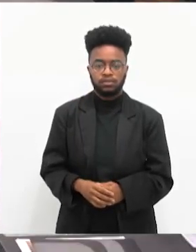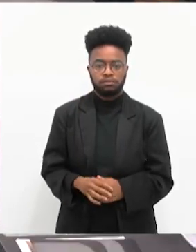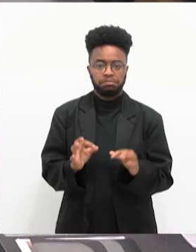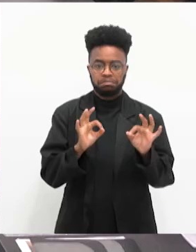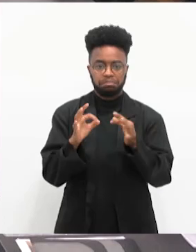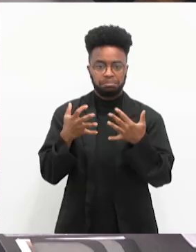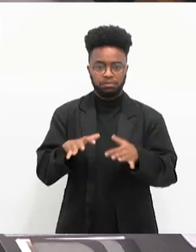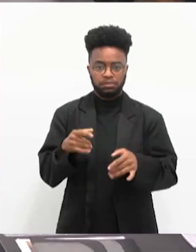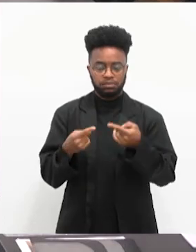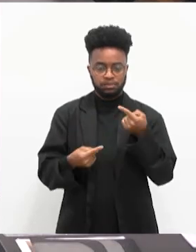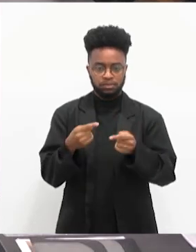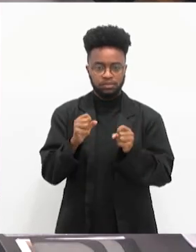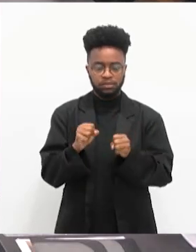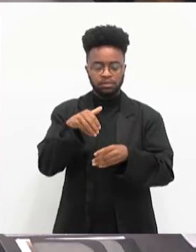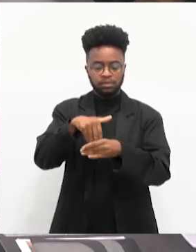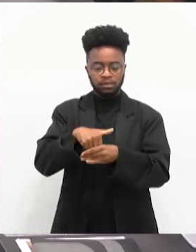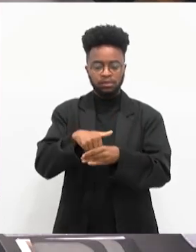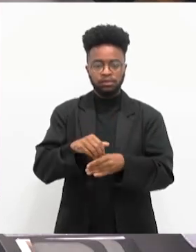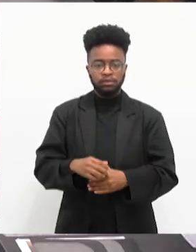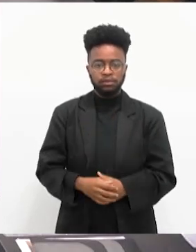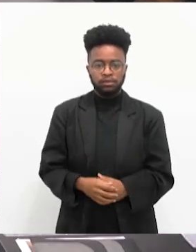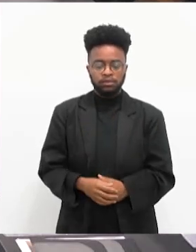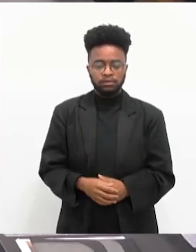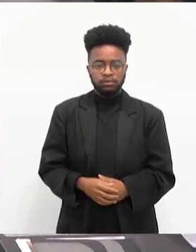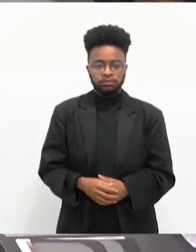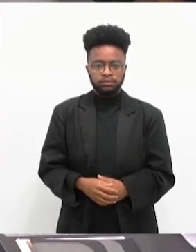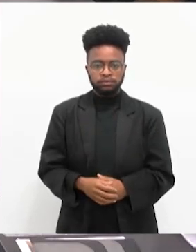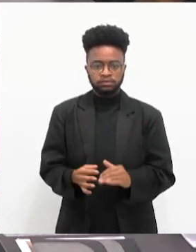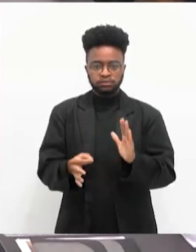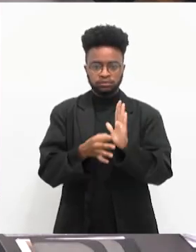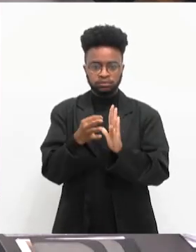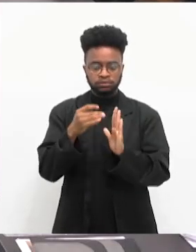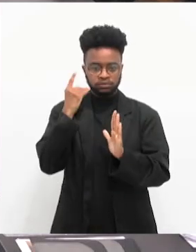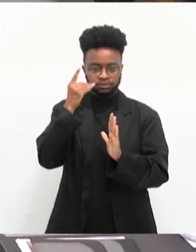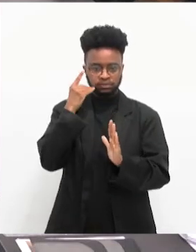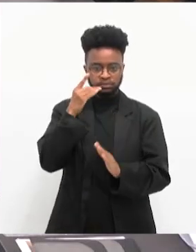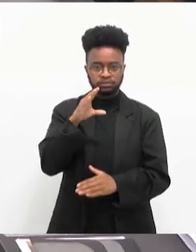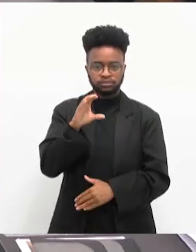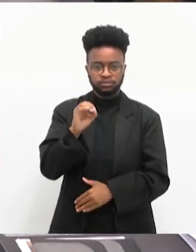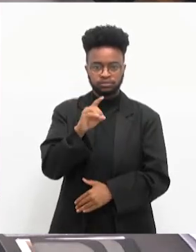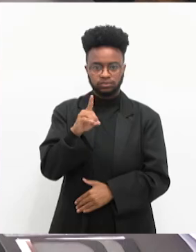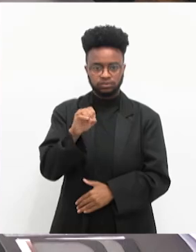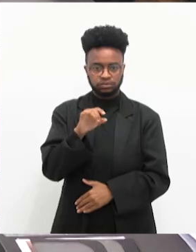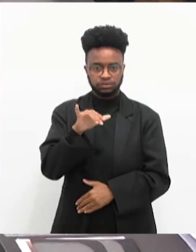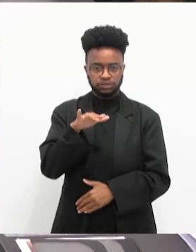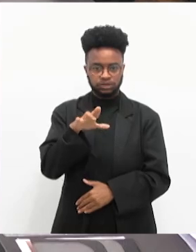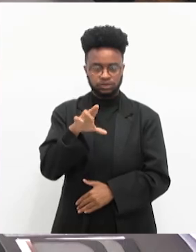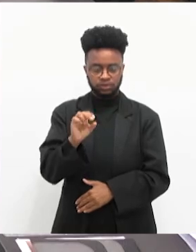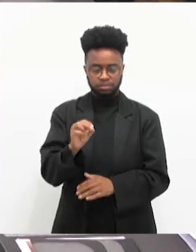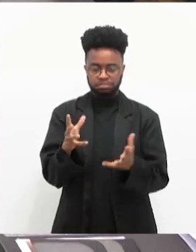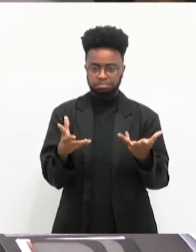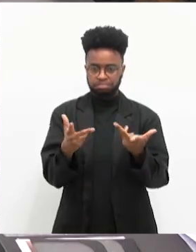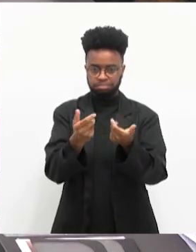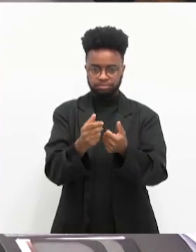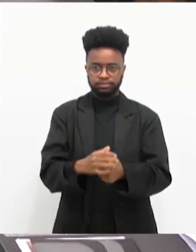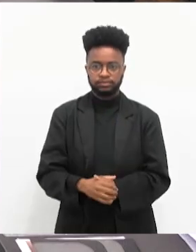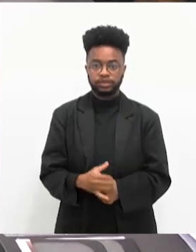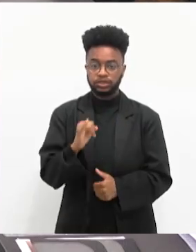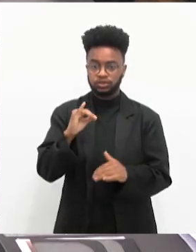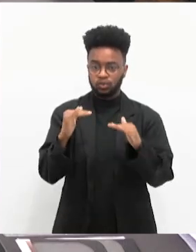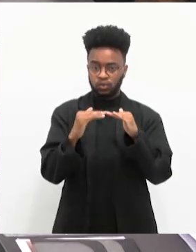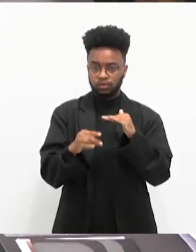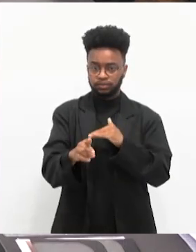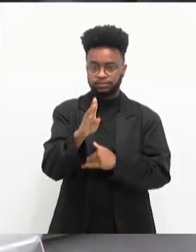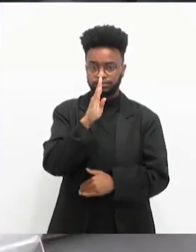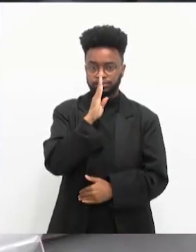havendo mais quem queira discutir em votação, o parecer do deputado Vinícius, brilhante parecer. Os senhores que aprovam